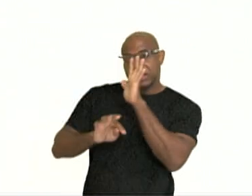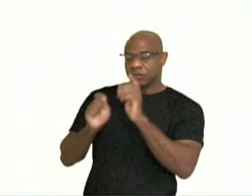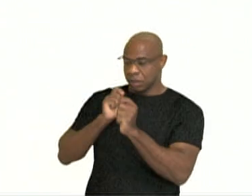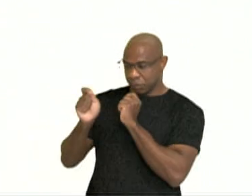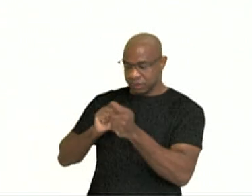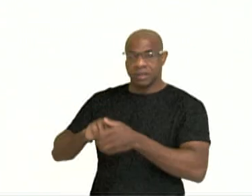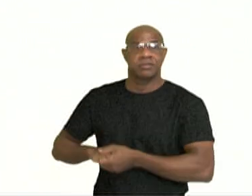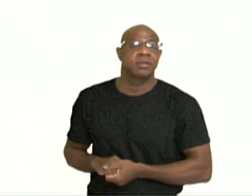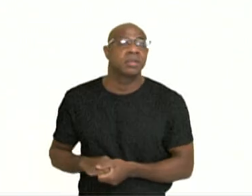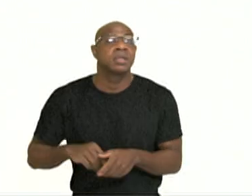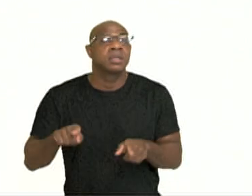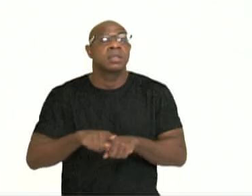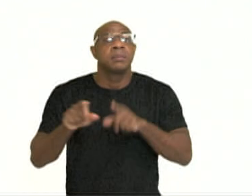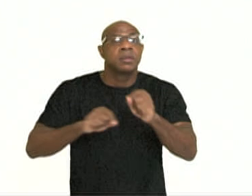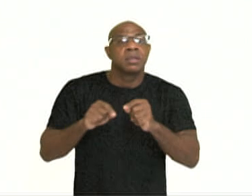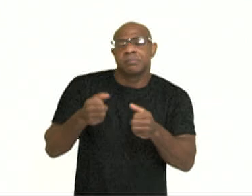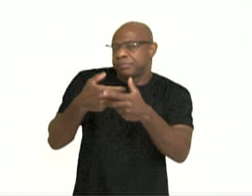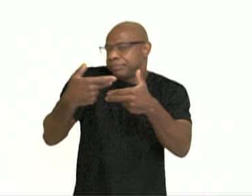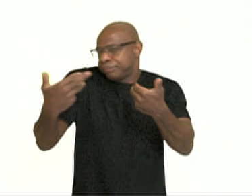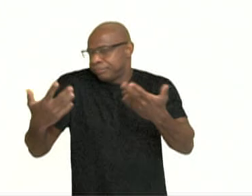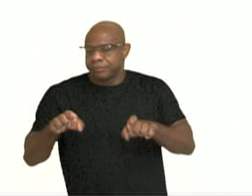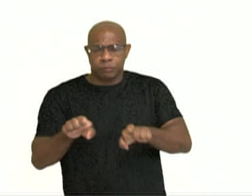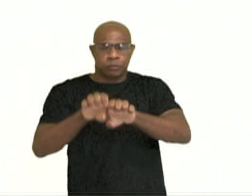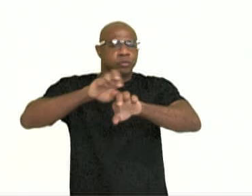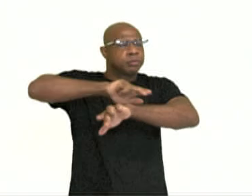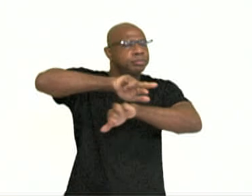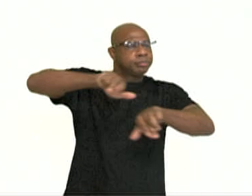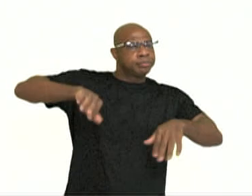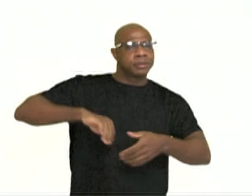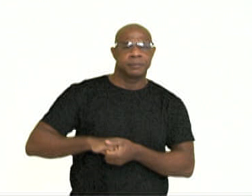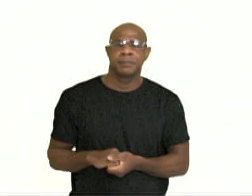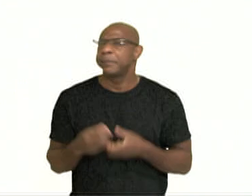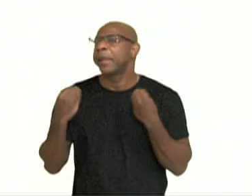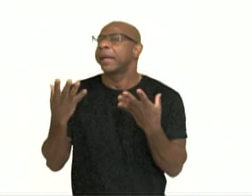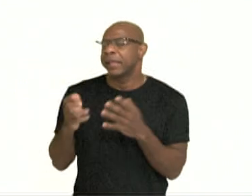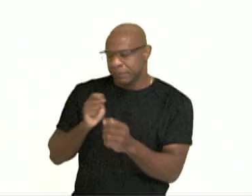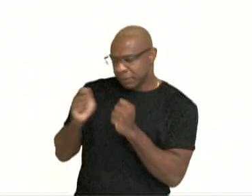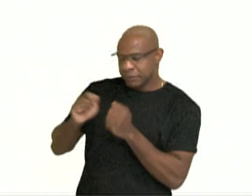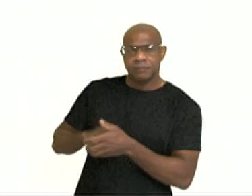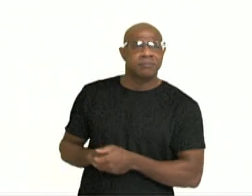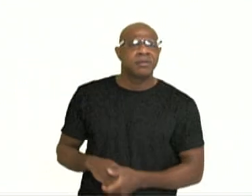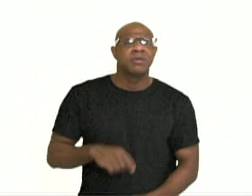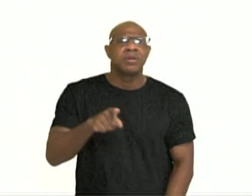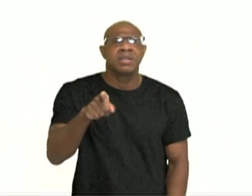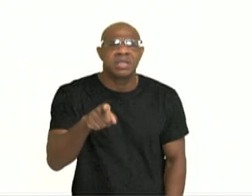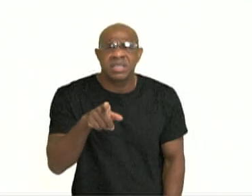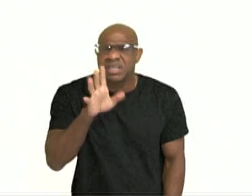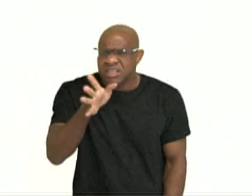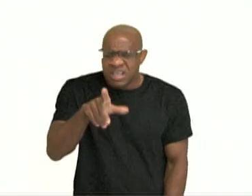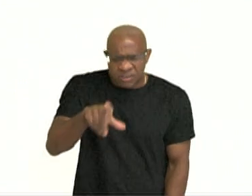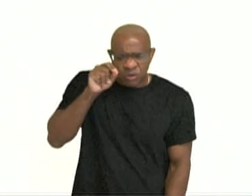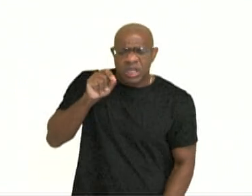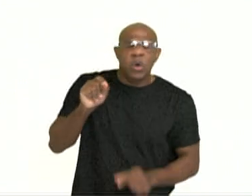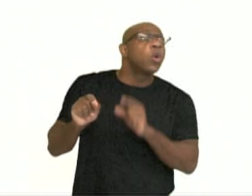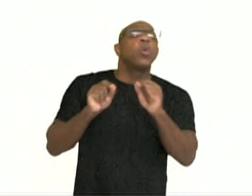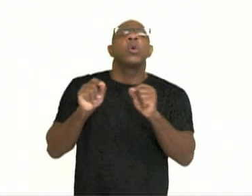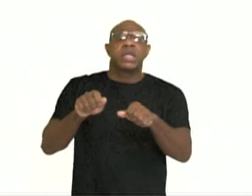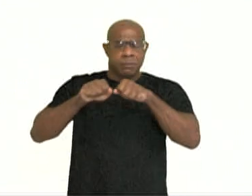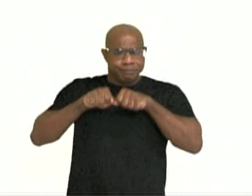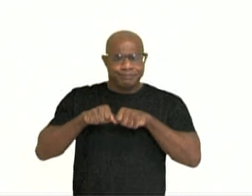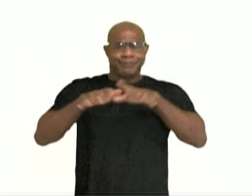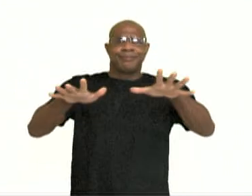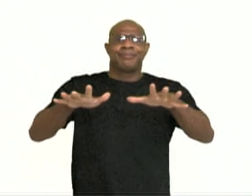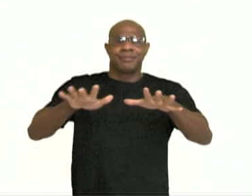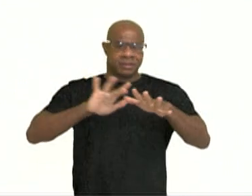reportagem, identificando sua finalidade. Já escolheu sobre o que compartilhar nas redes